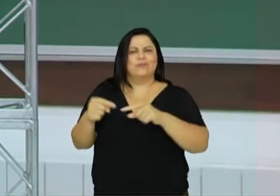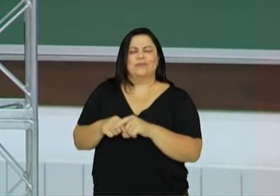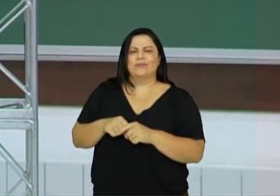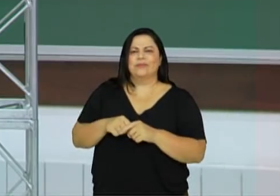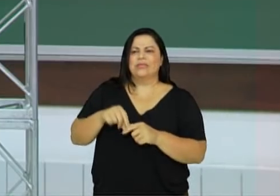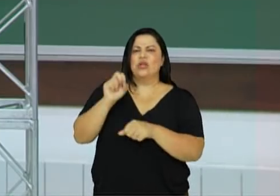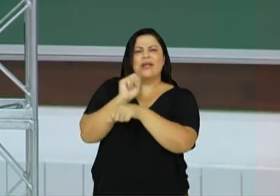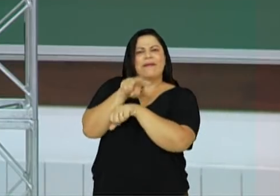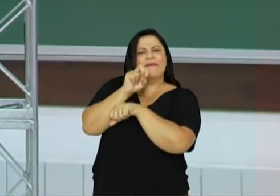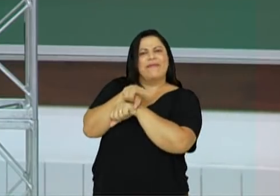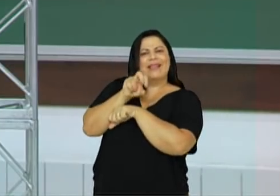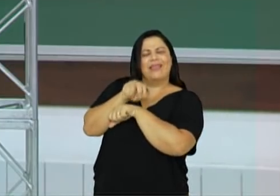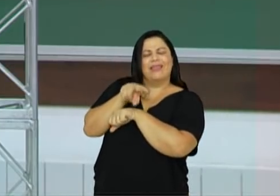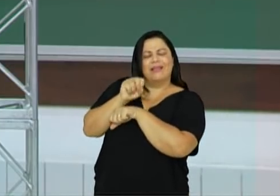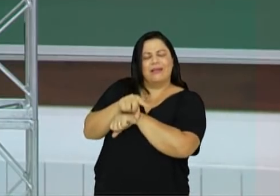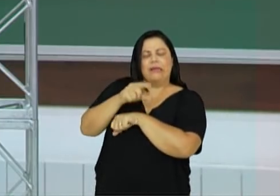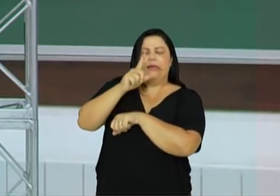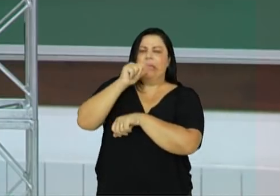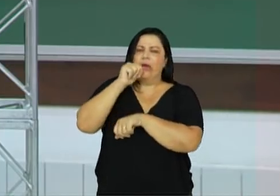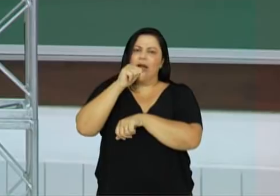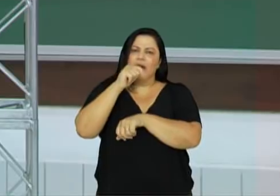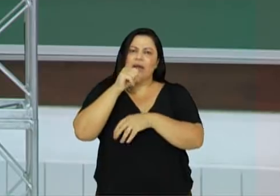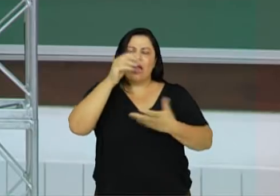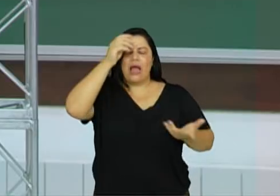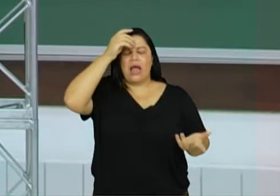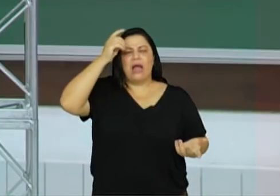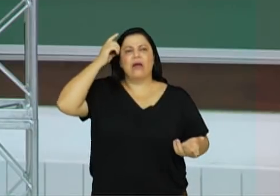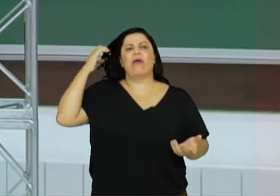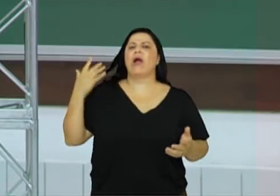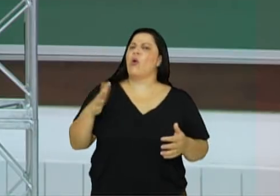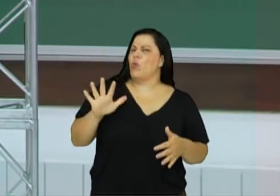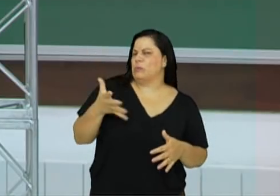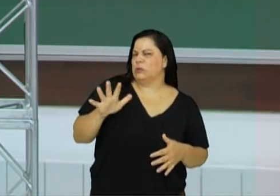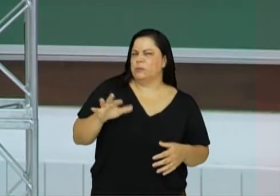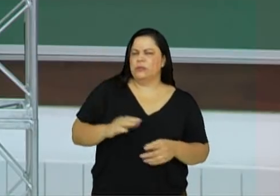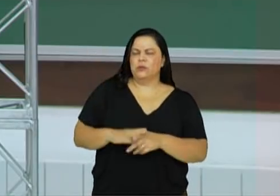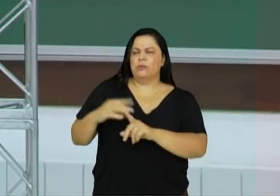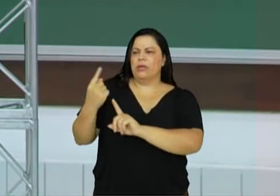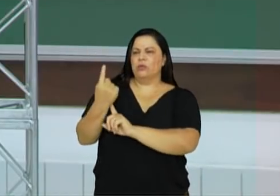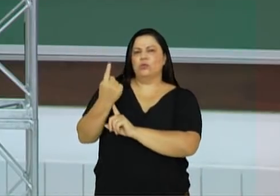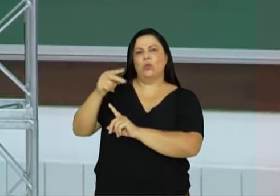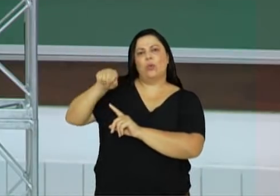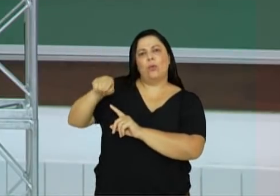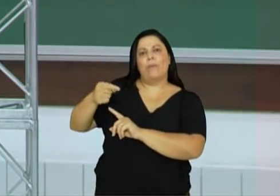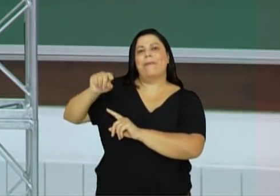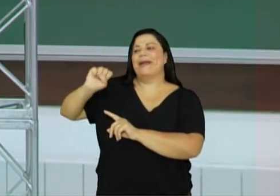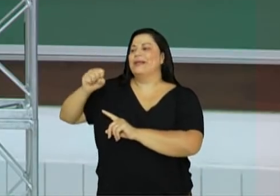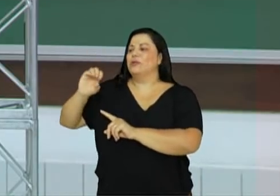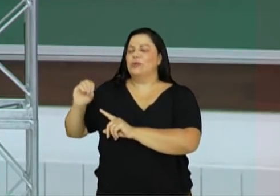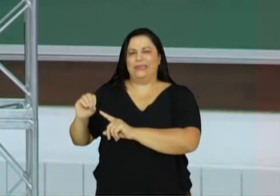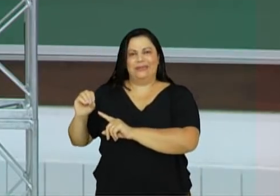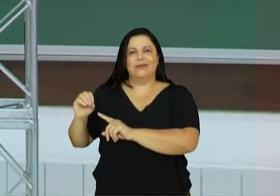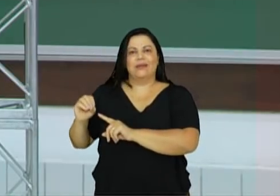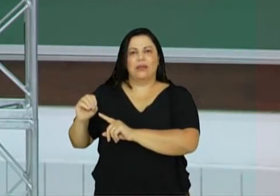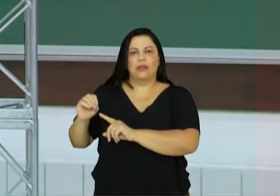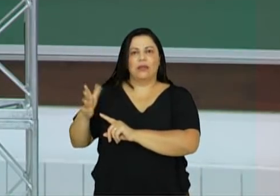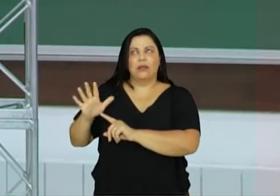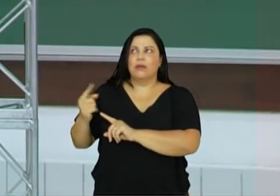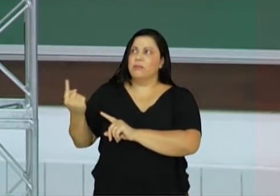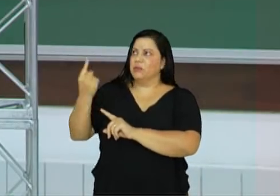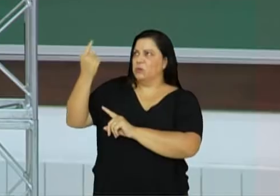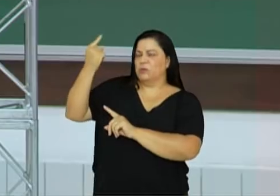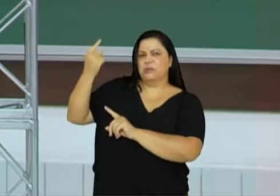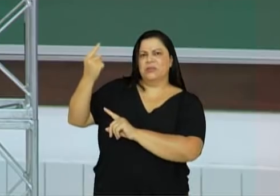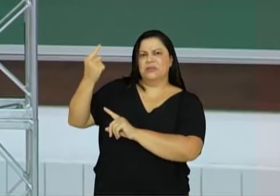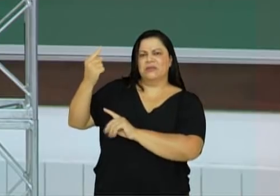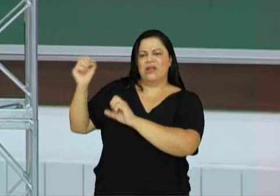água nesses aquedutos. Então chegava no aqueduto, como ele tinha ali 1,80 m de altura no máximo, eles inclusive colocavam alguns